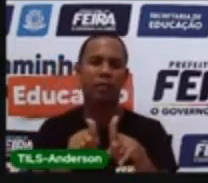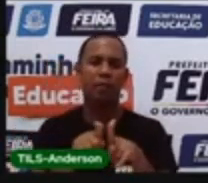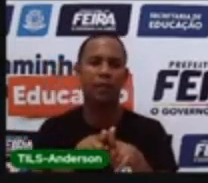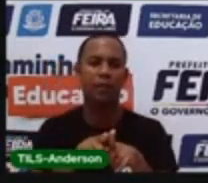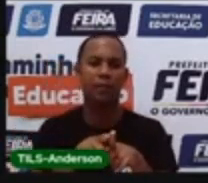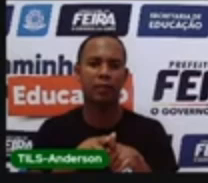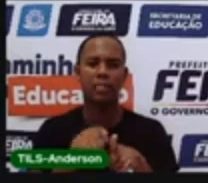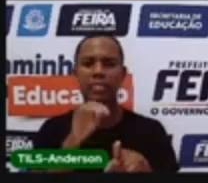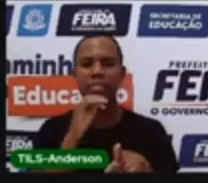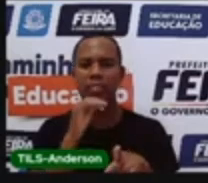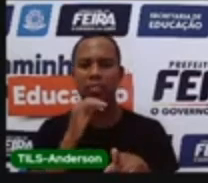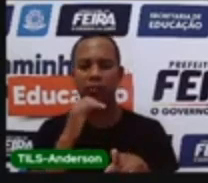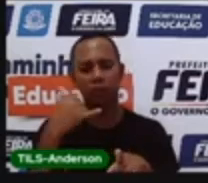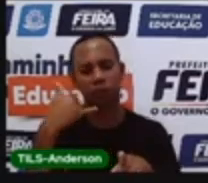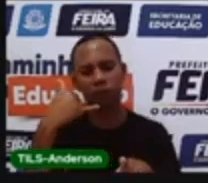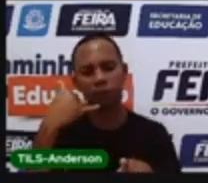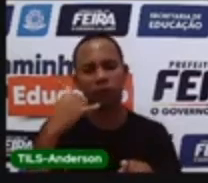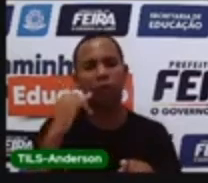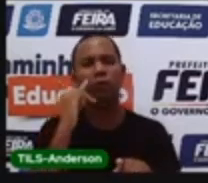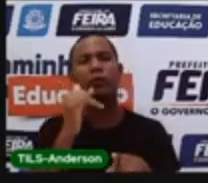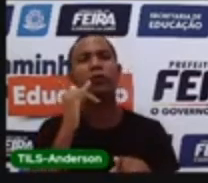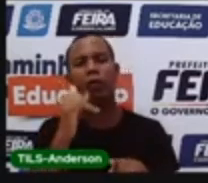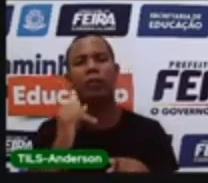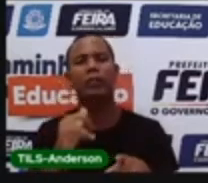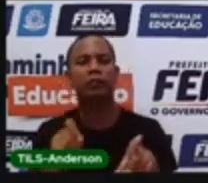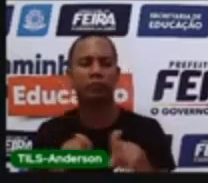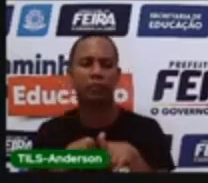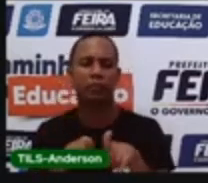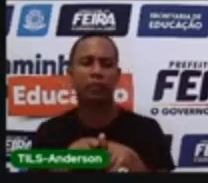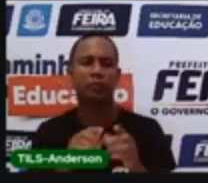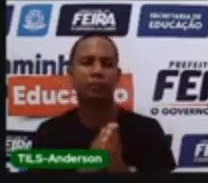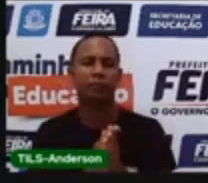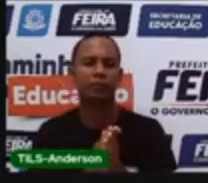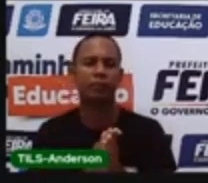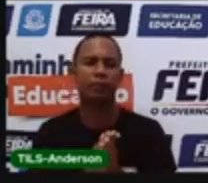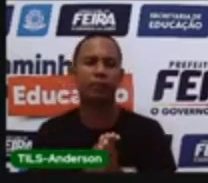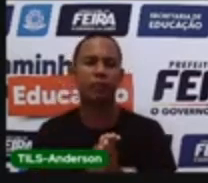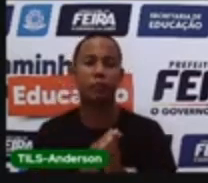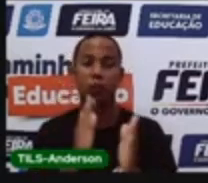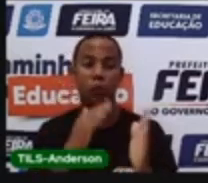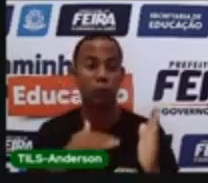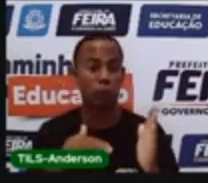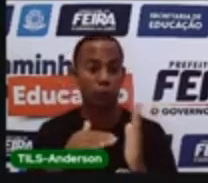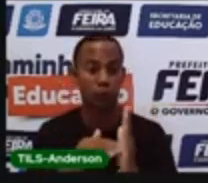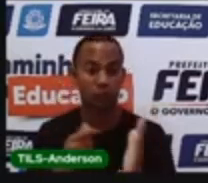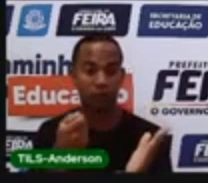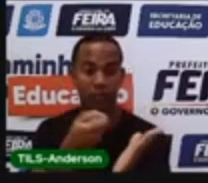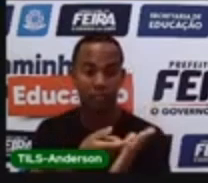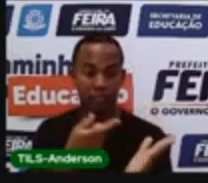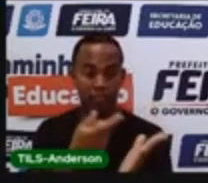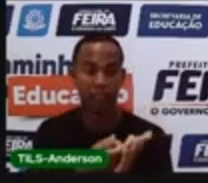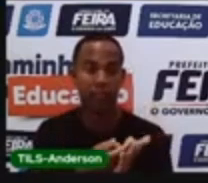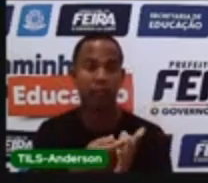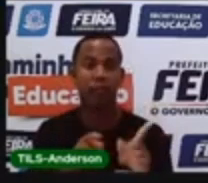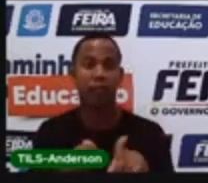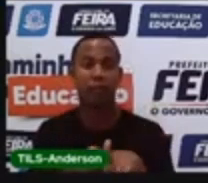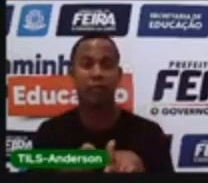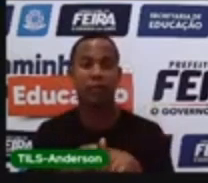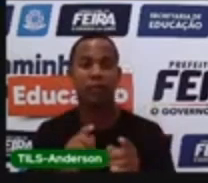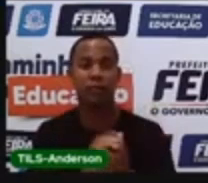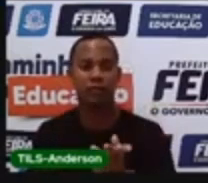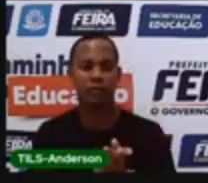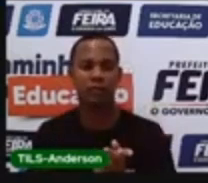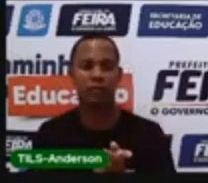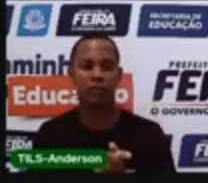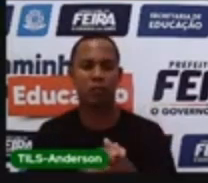aí? A data de vencimento, né? O total a pagar, a conta contrato, o